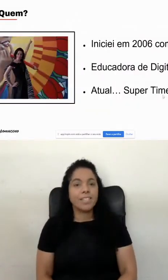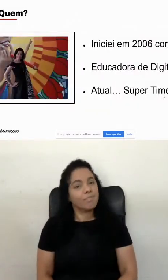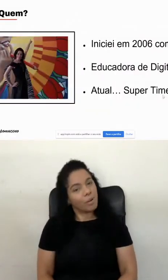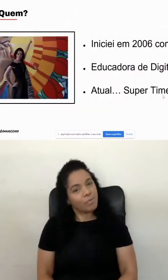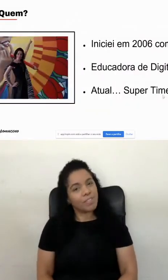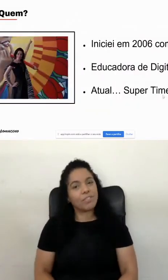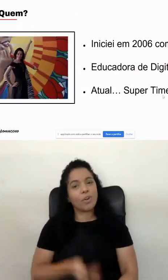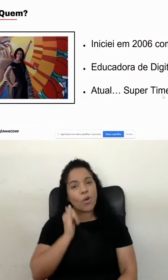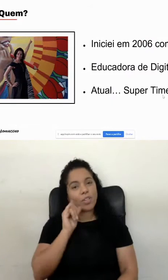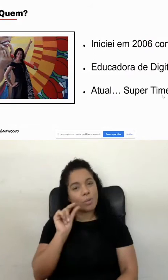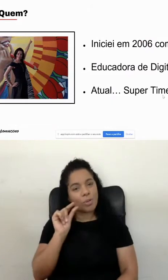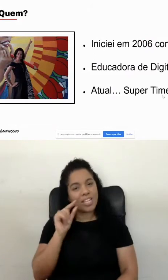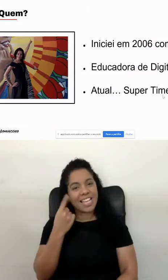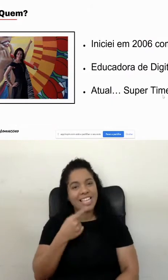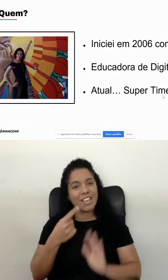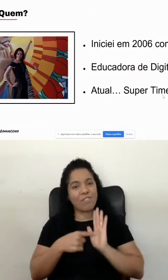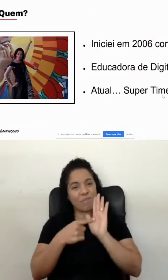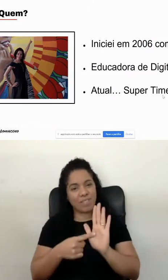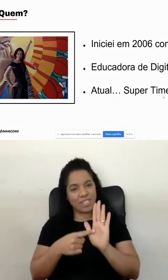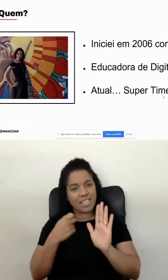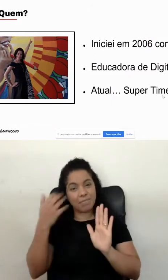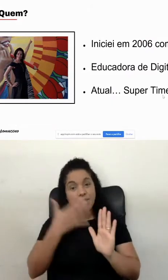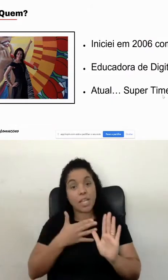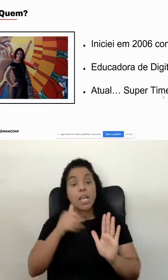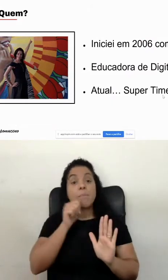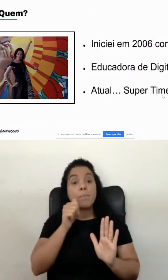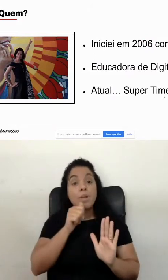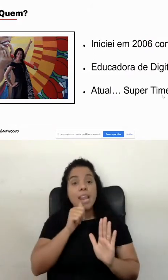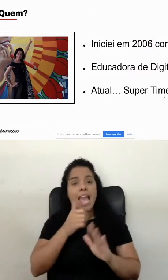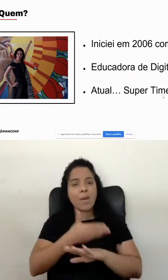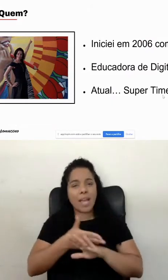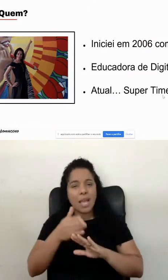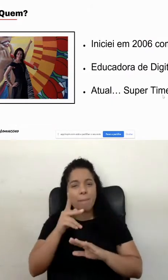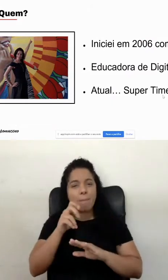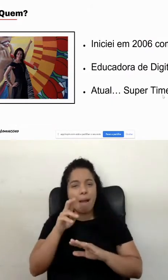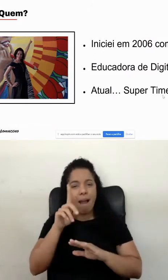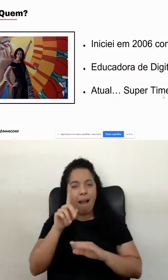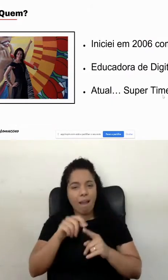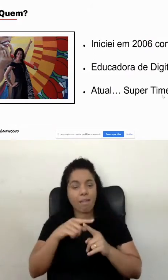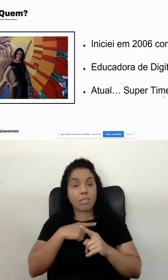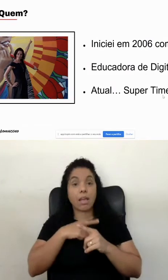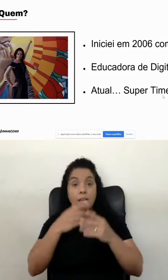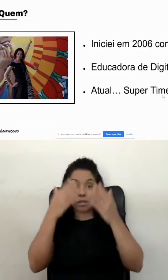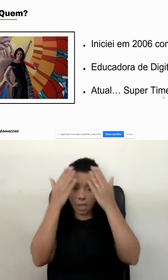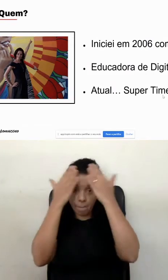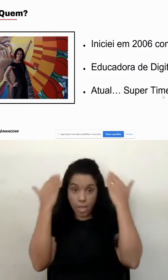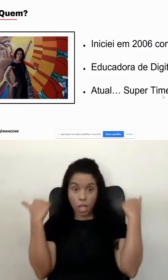Agora um pouco sobre mim, a minha apresentação, né, sou uma mulher parda, cabelos curtos,